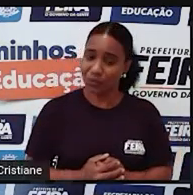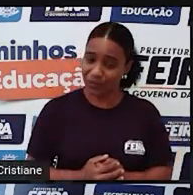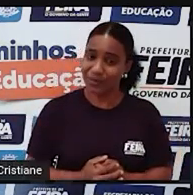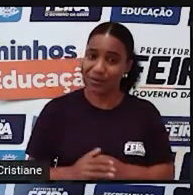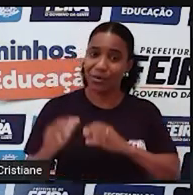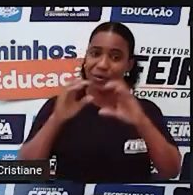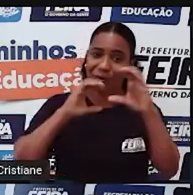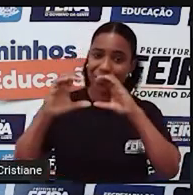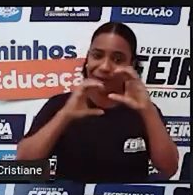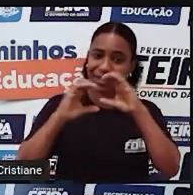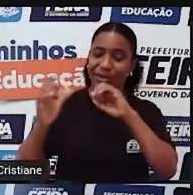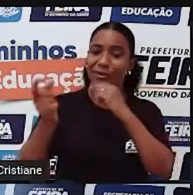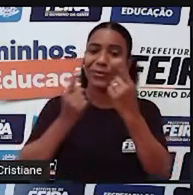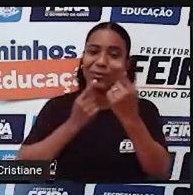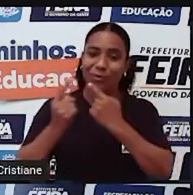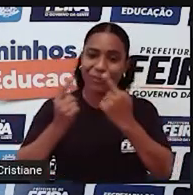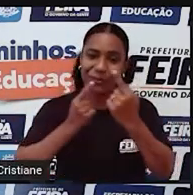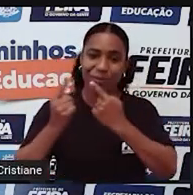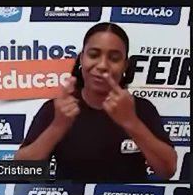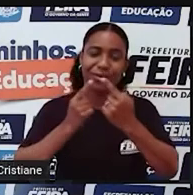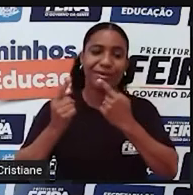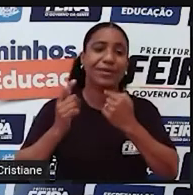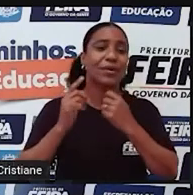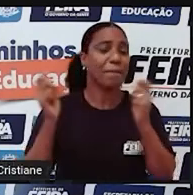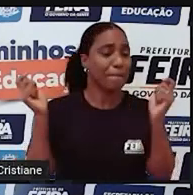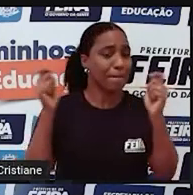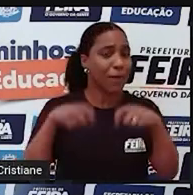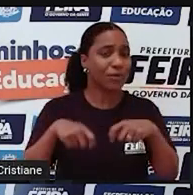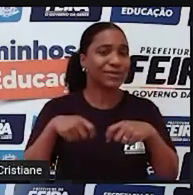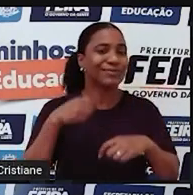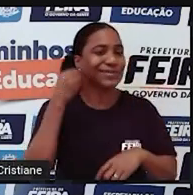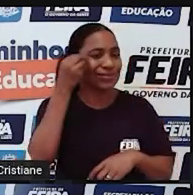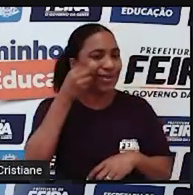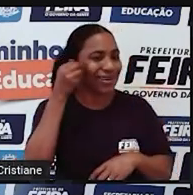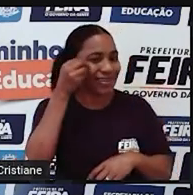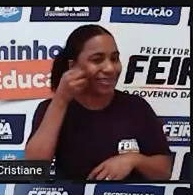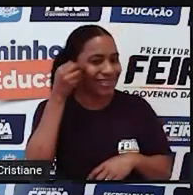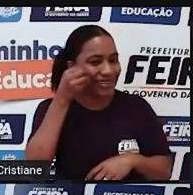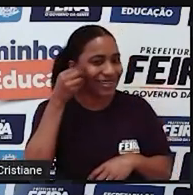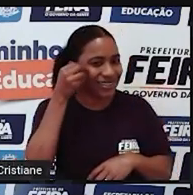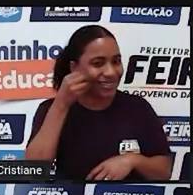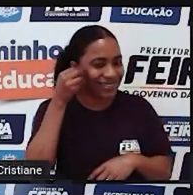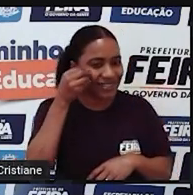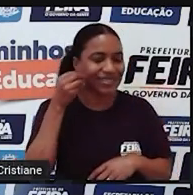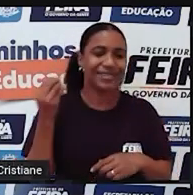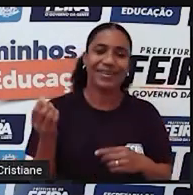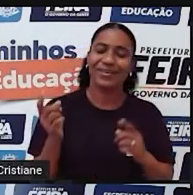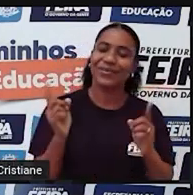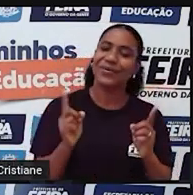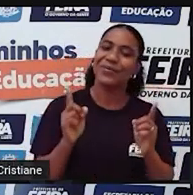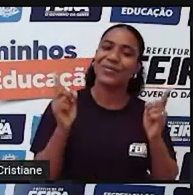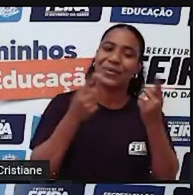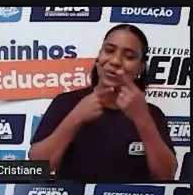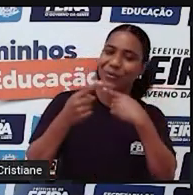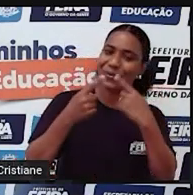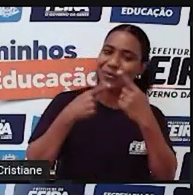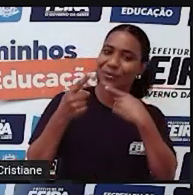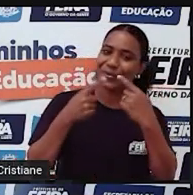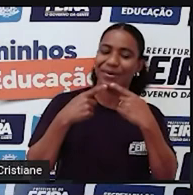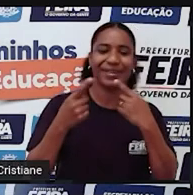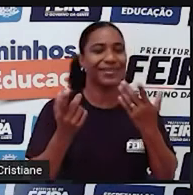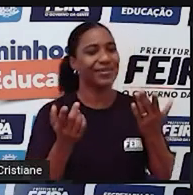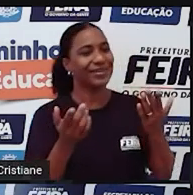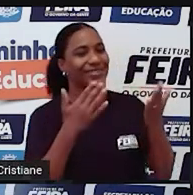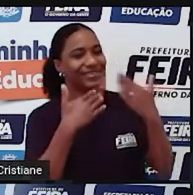conosco, contando para nós como foi a sua experiência, utilizando os cumprimentos exibidos no vídeo.